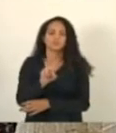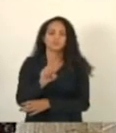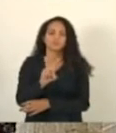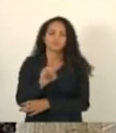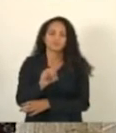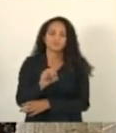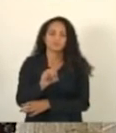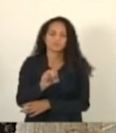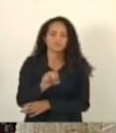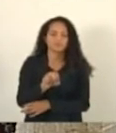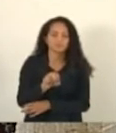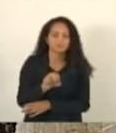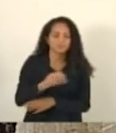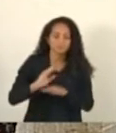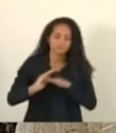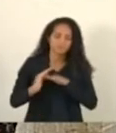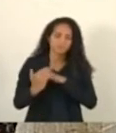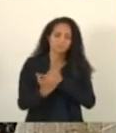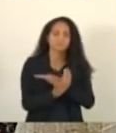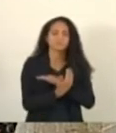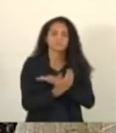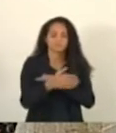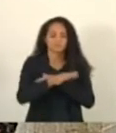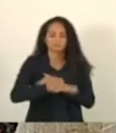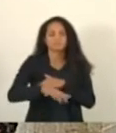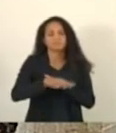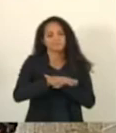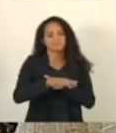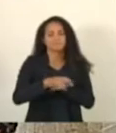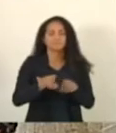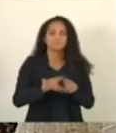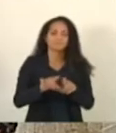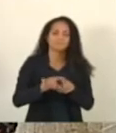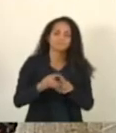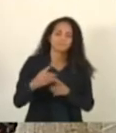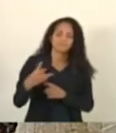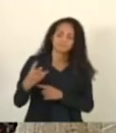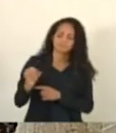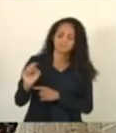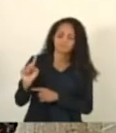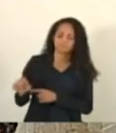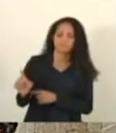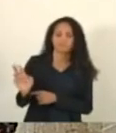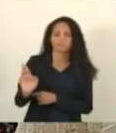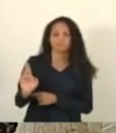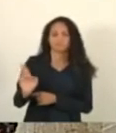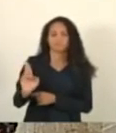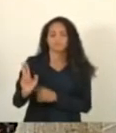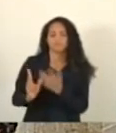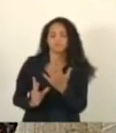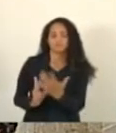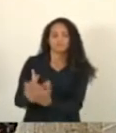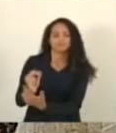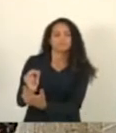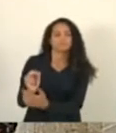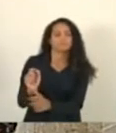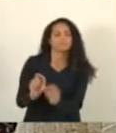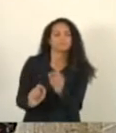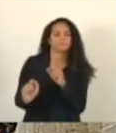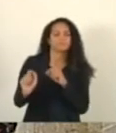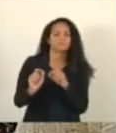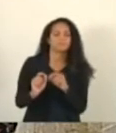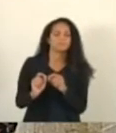Orcília, no bairro do Pito, além de R$ 30 mil para a compra de uma colhedora